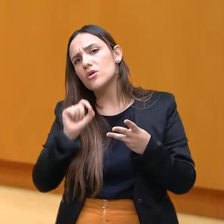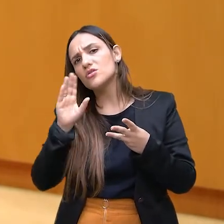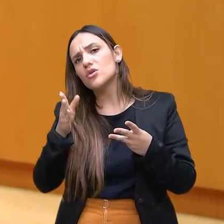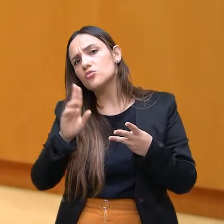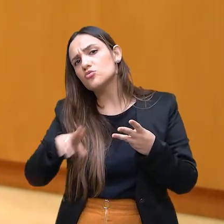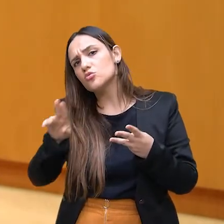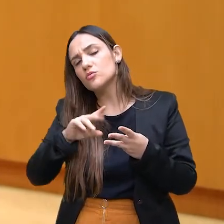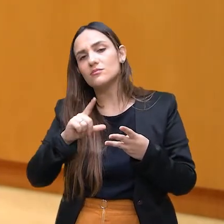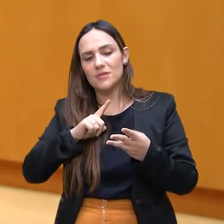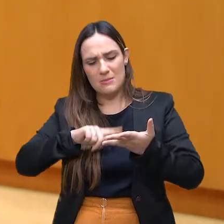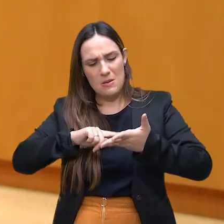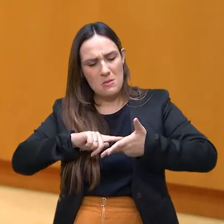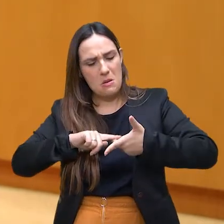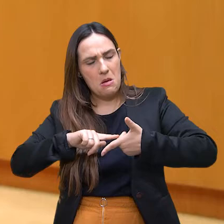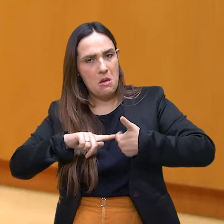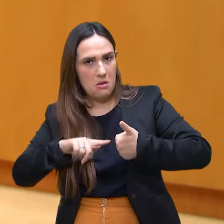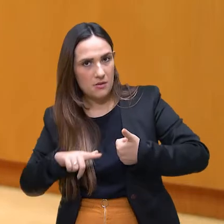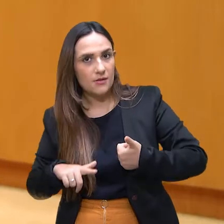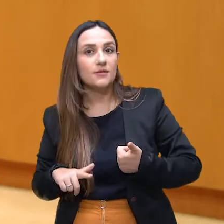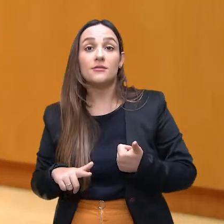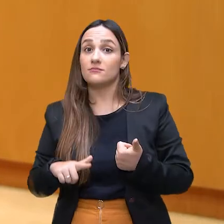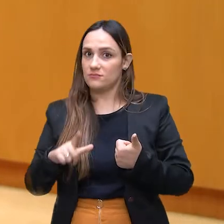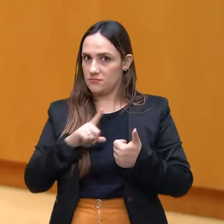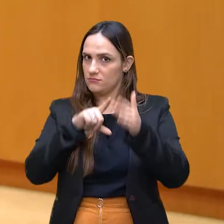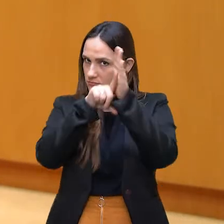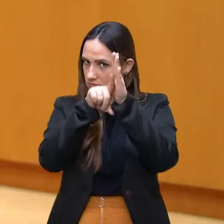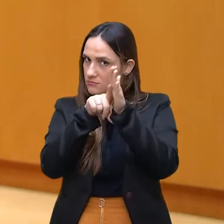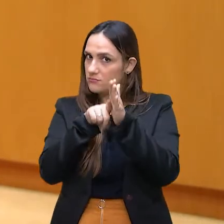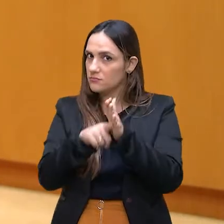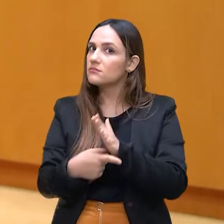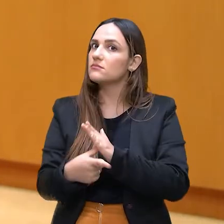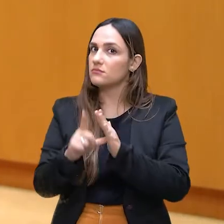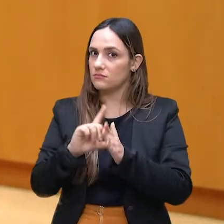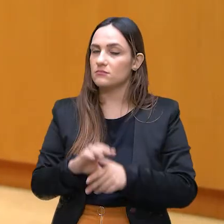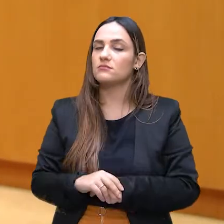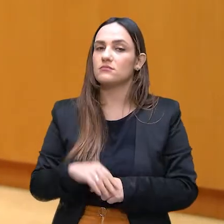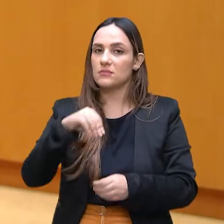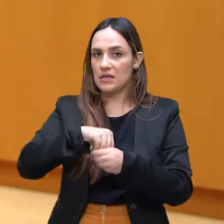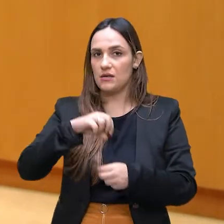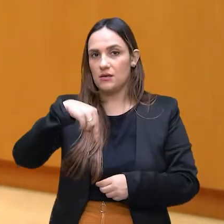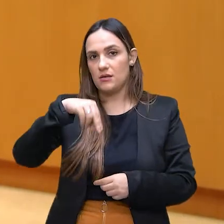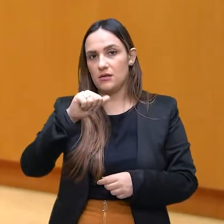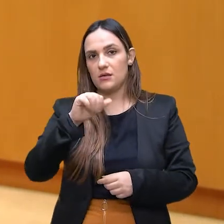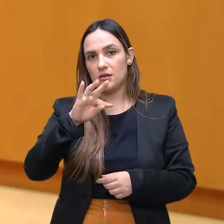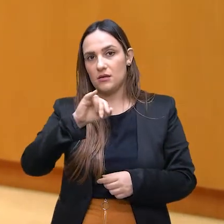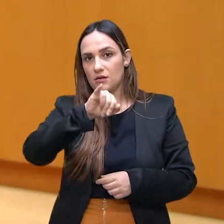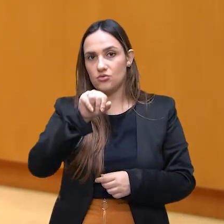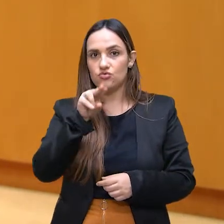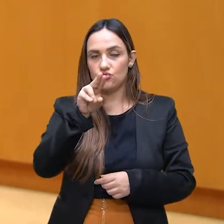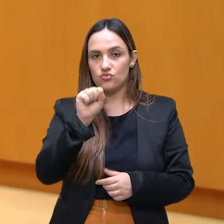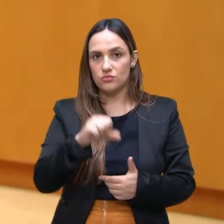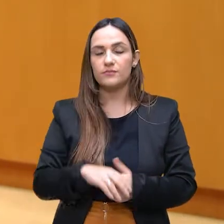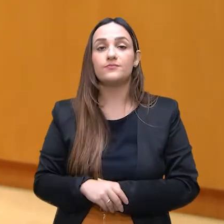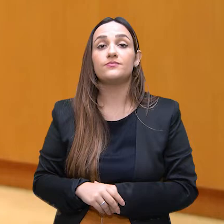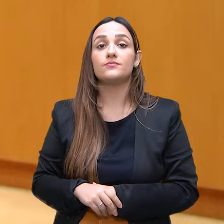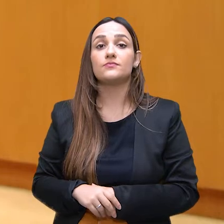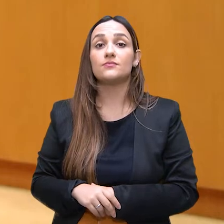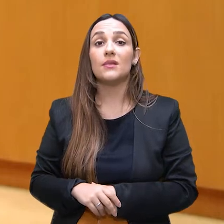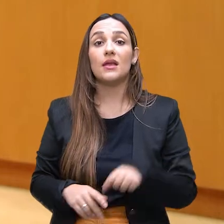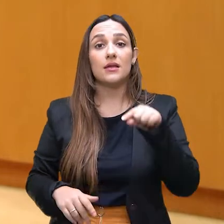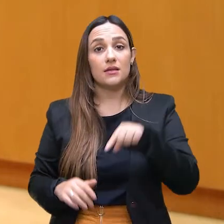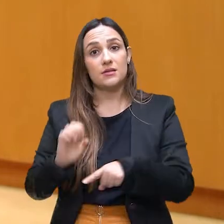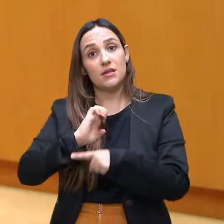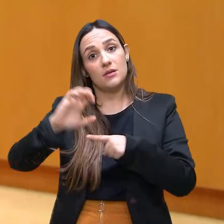usado, enfim, todas essas questões são resolvidas no Natijus. E Mato Grosso do Sul tem